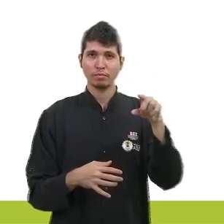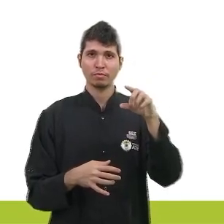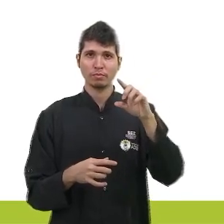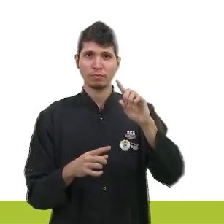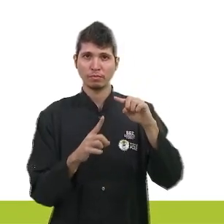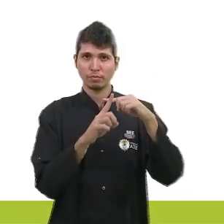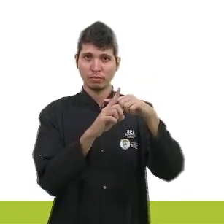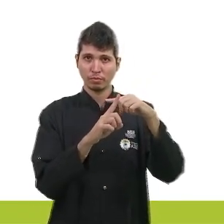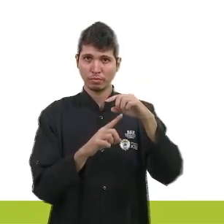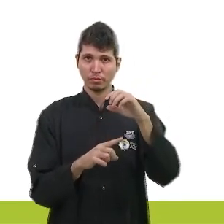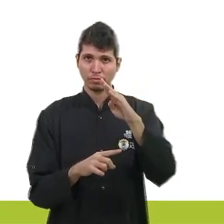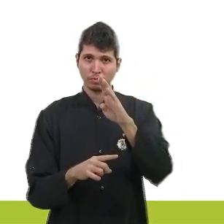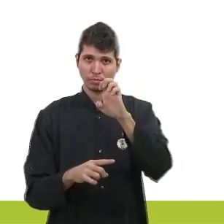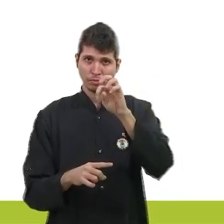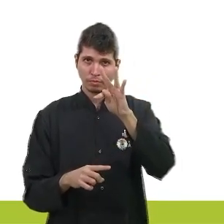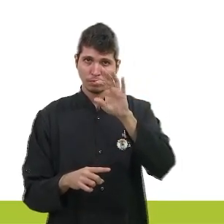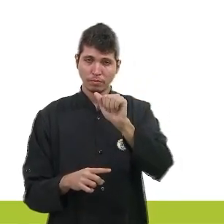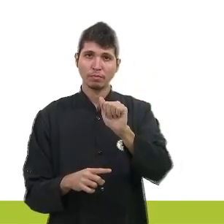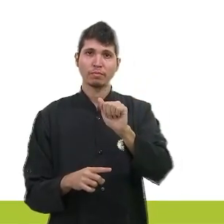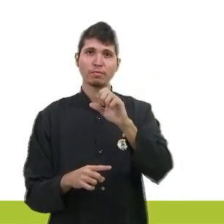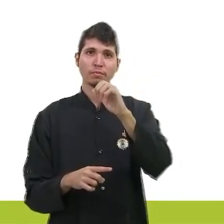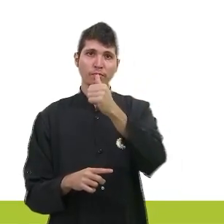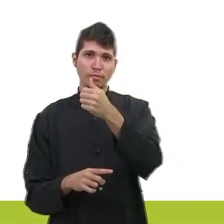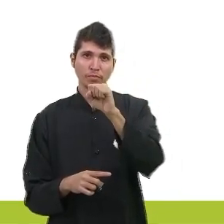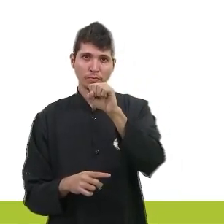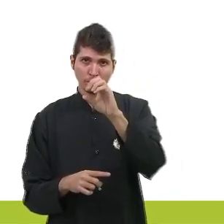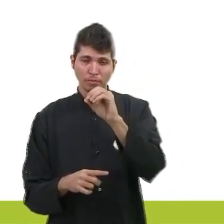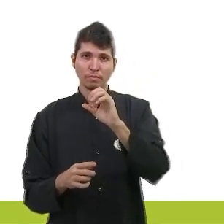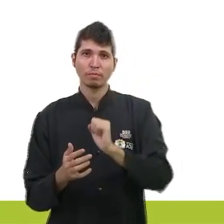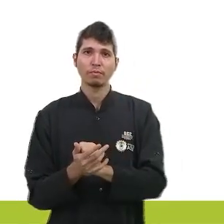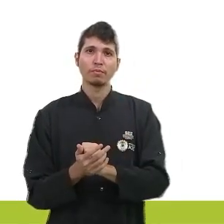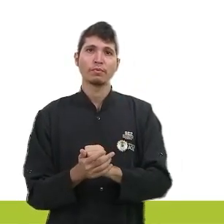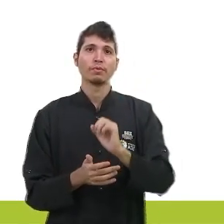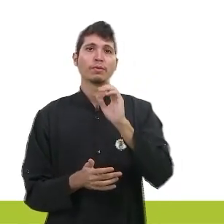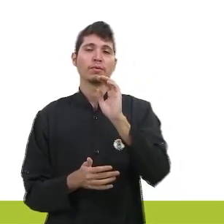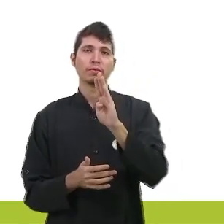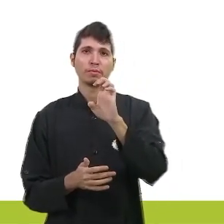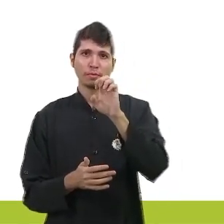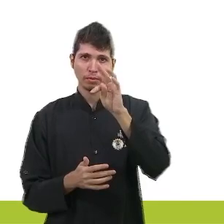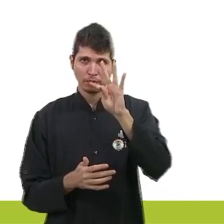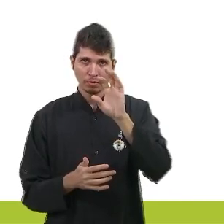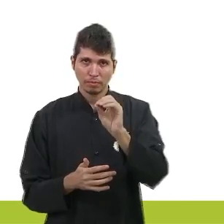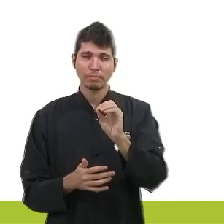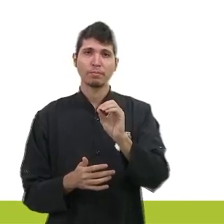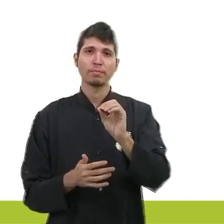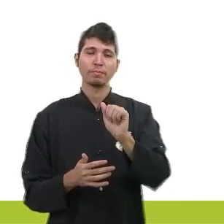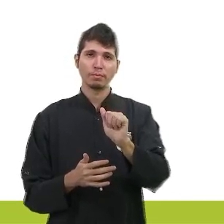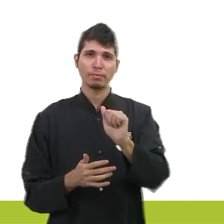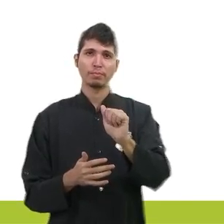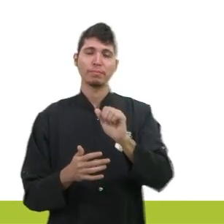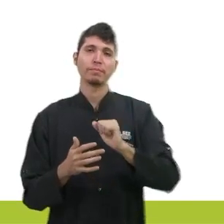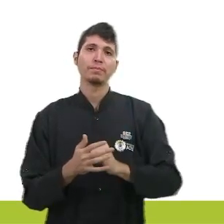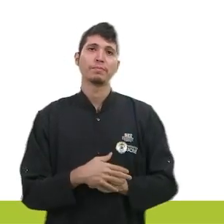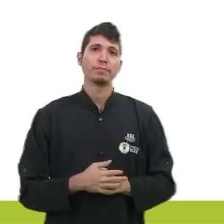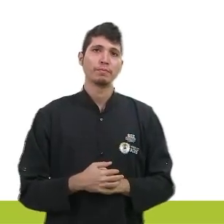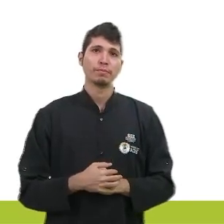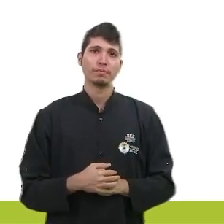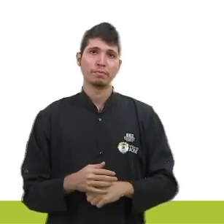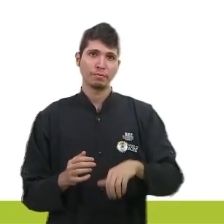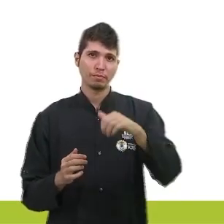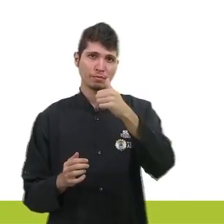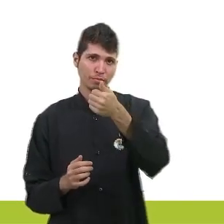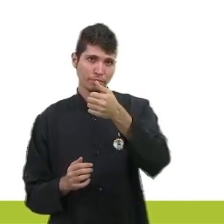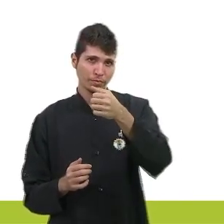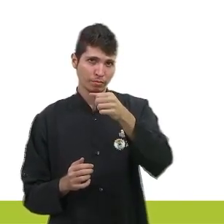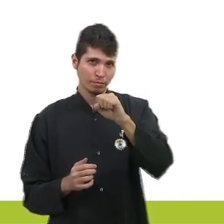posso dizer que beta é igual a 180 graus menos